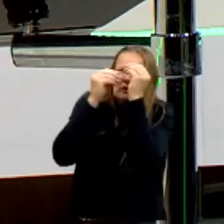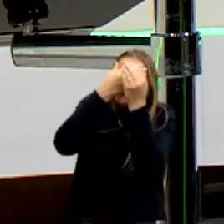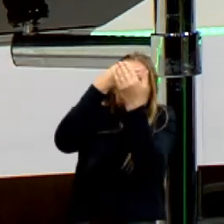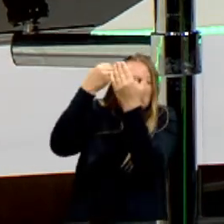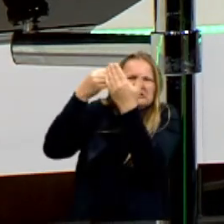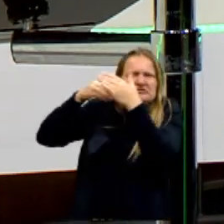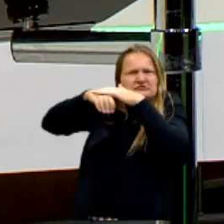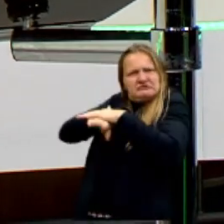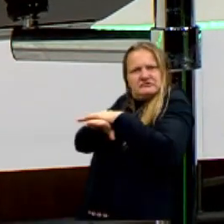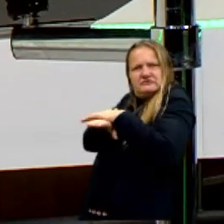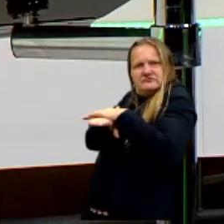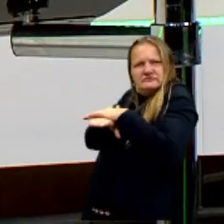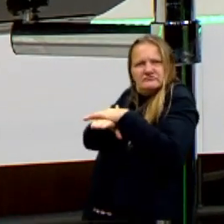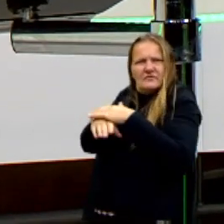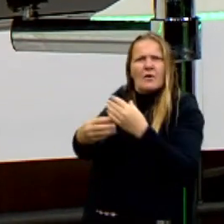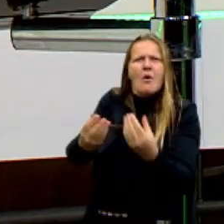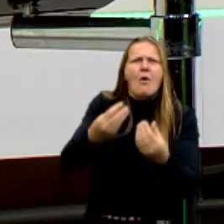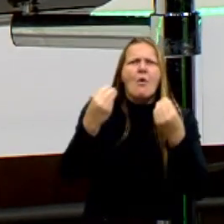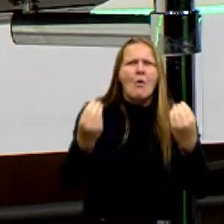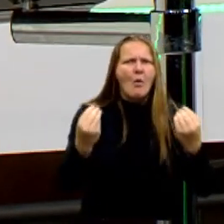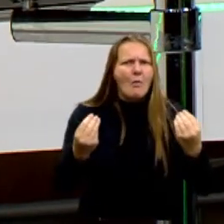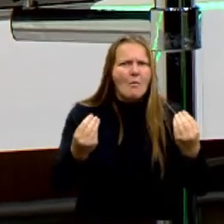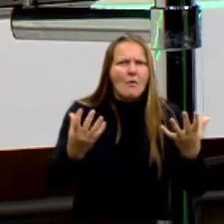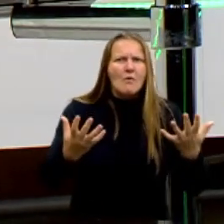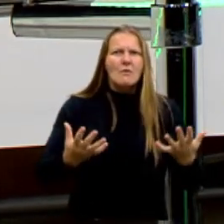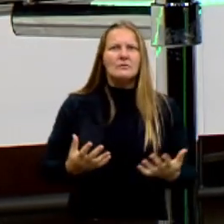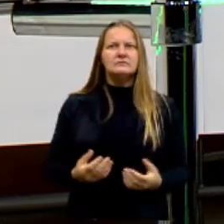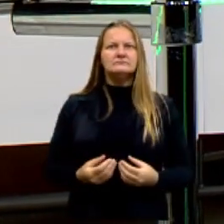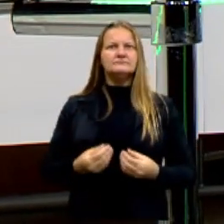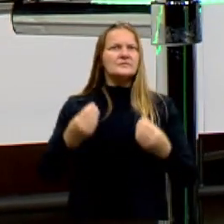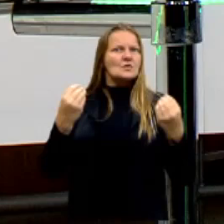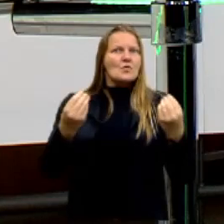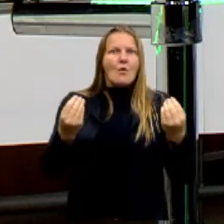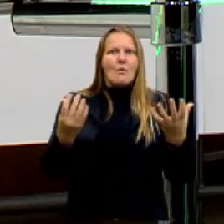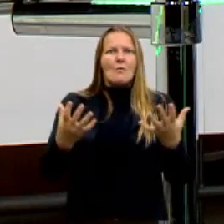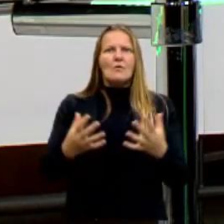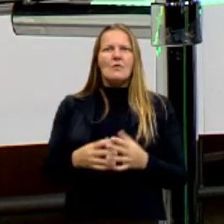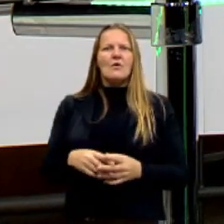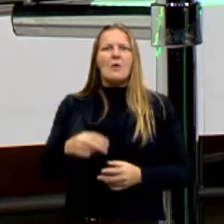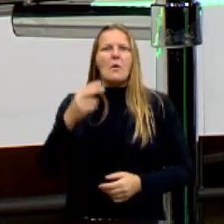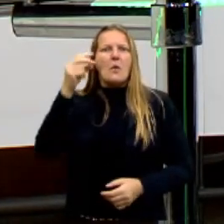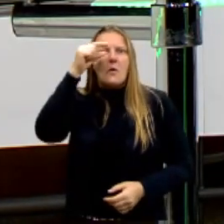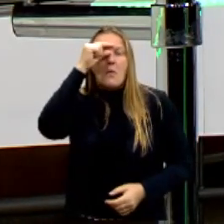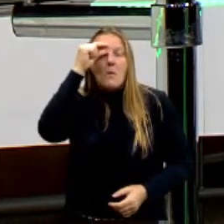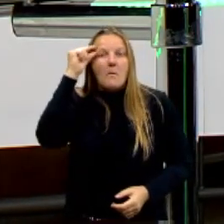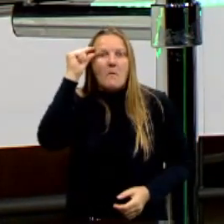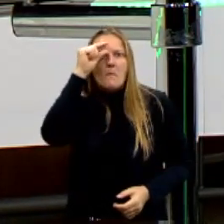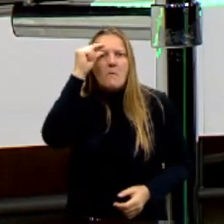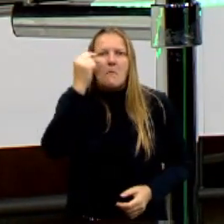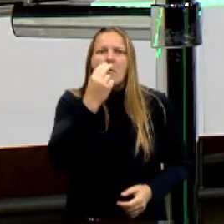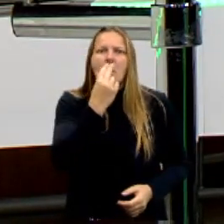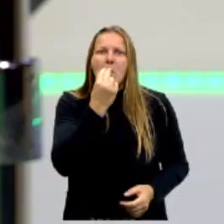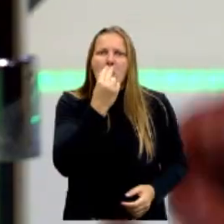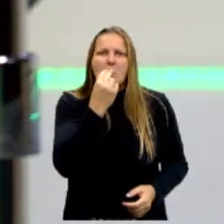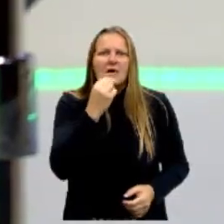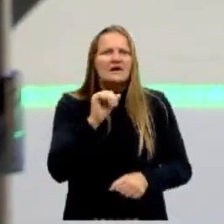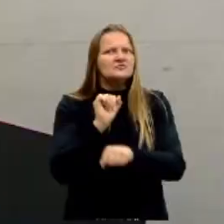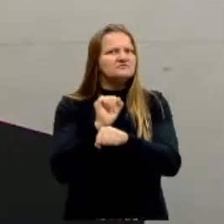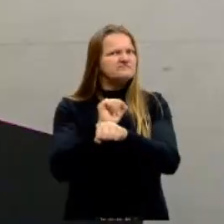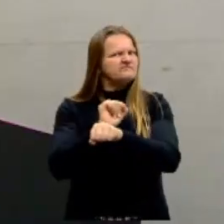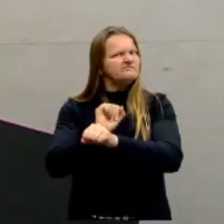esquecimento Como assim o Monteiro Lobato que me